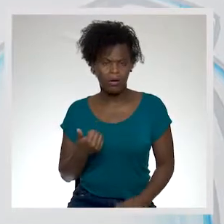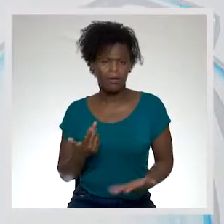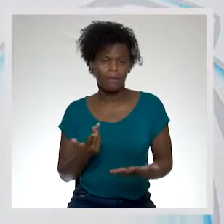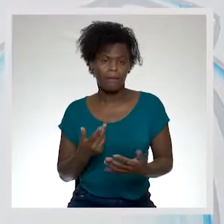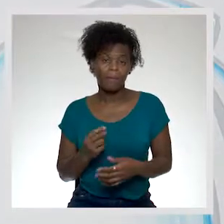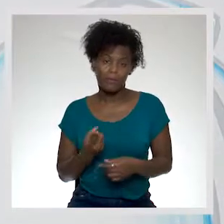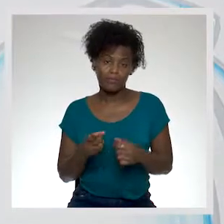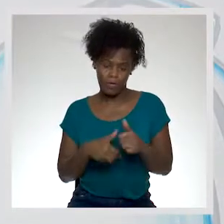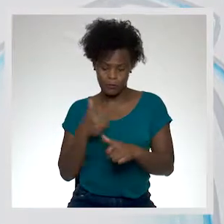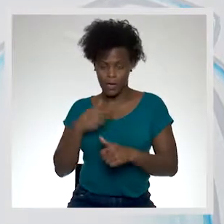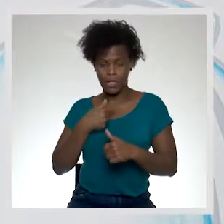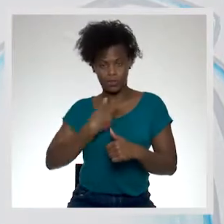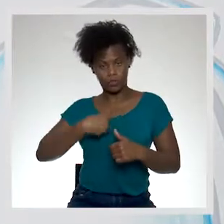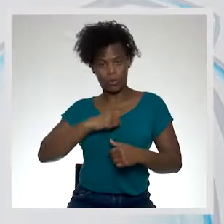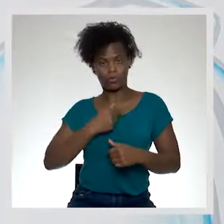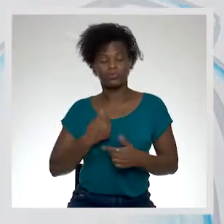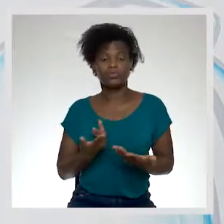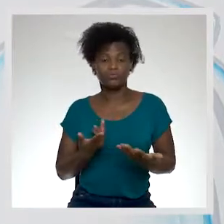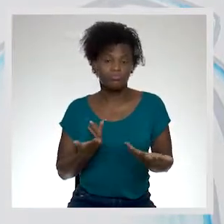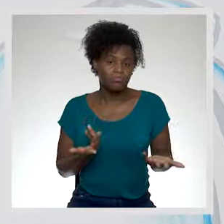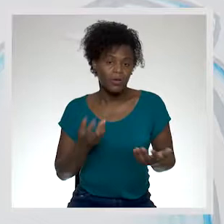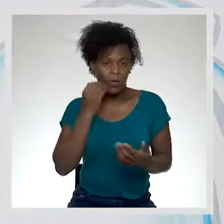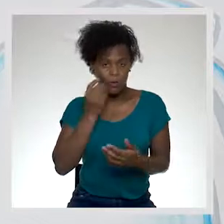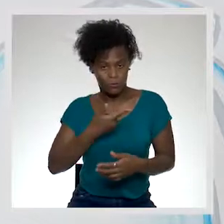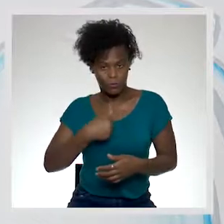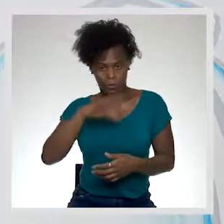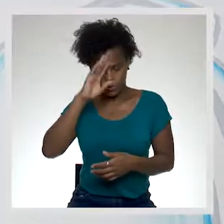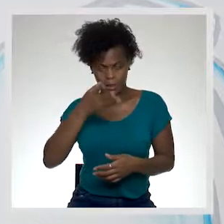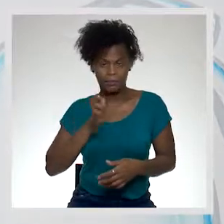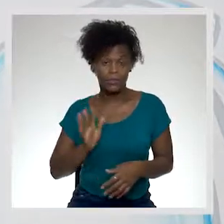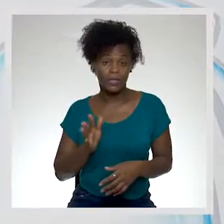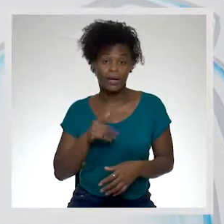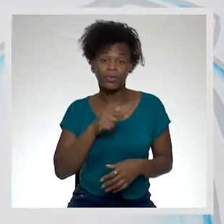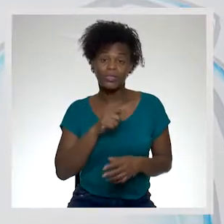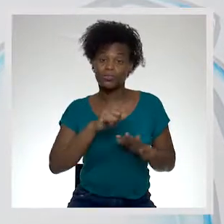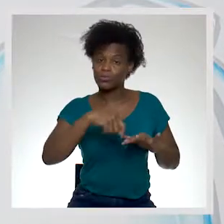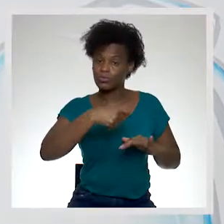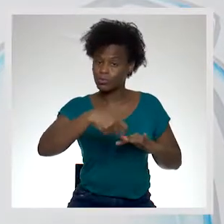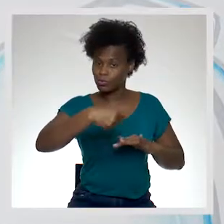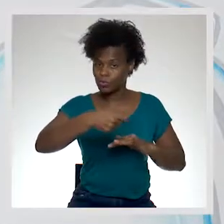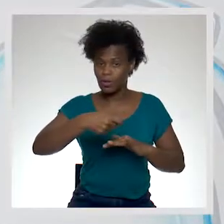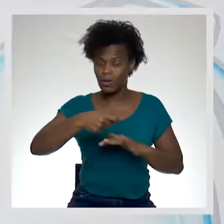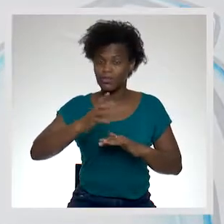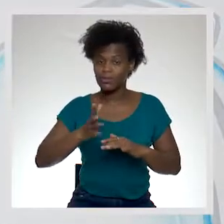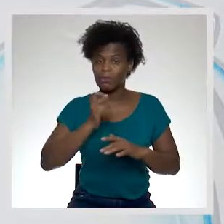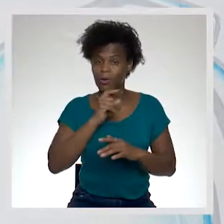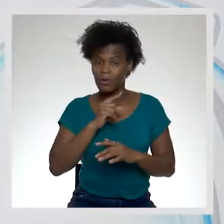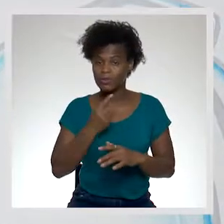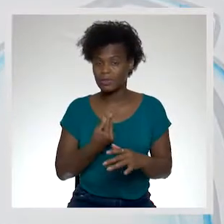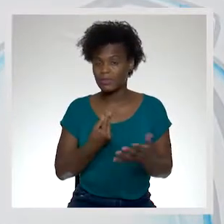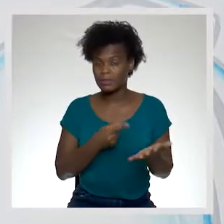nosso benefício. Então, como nós sabemos, estes recursos podem